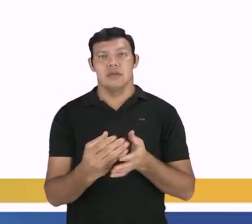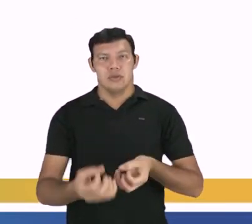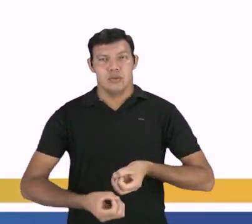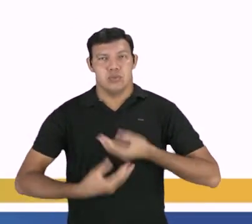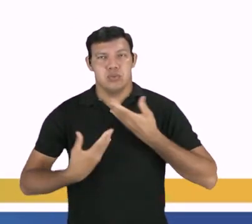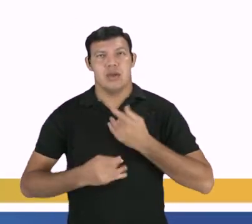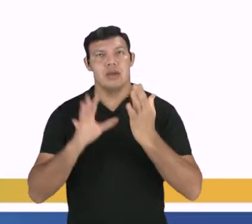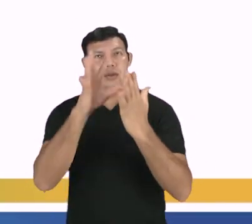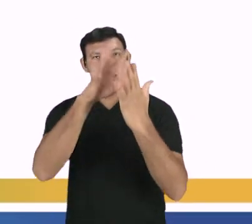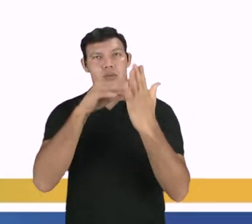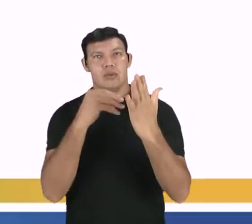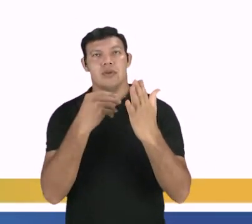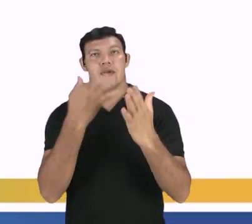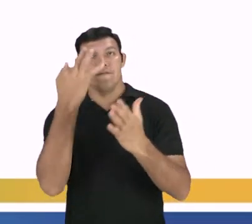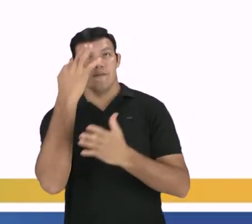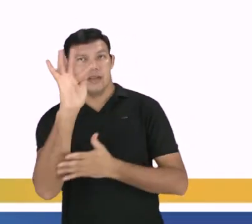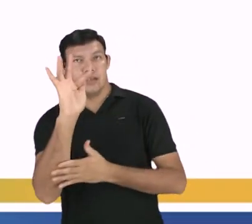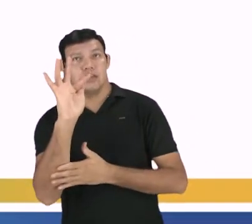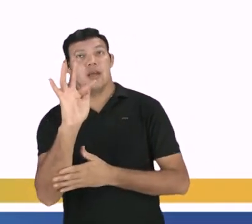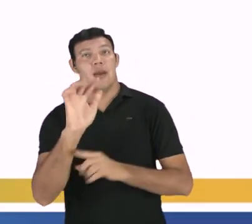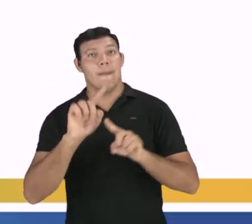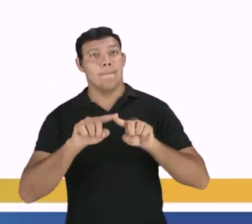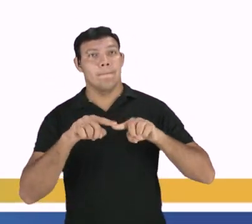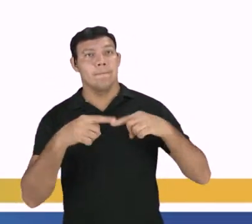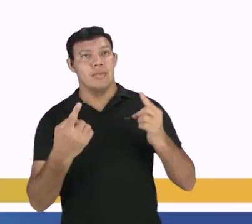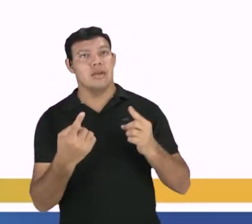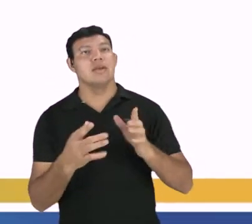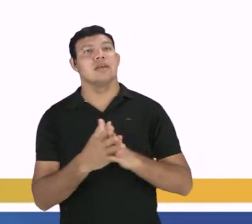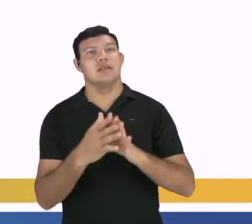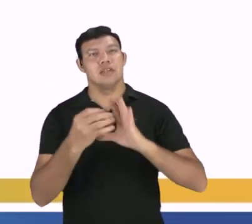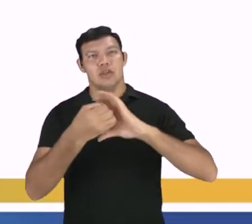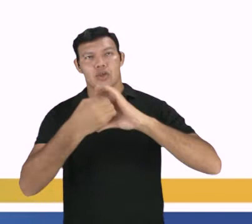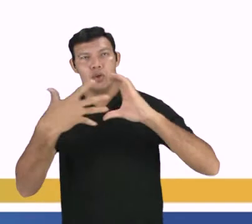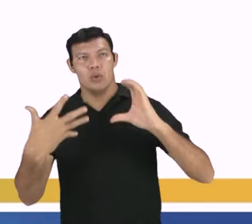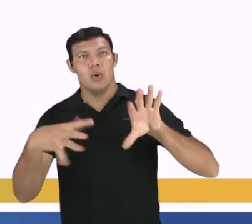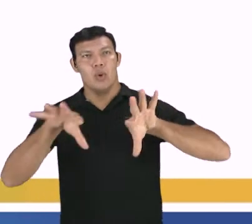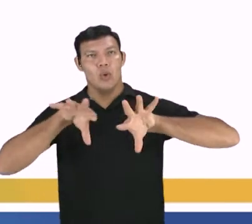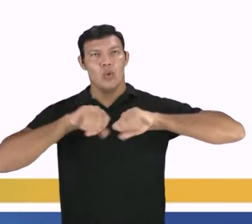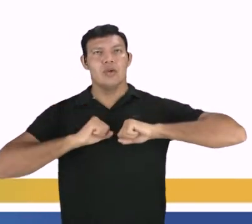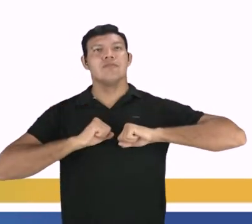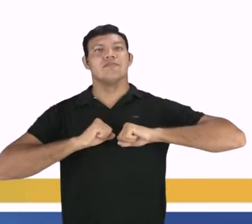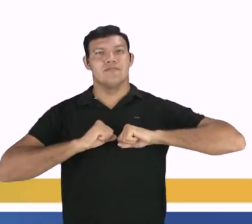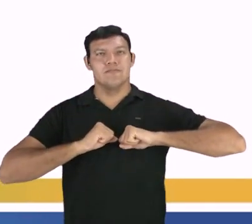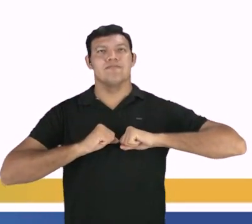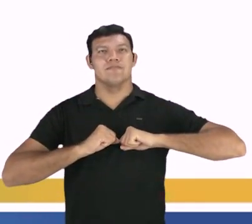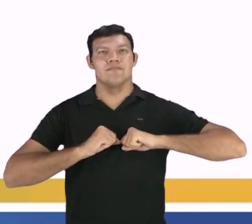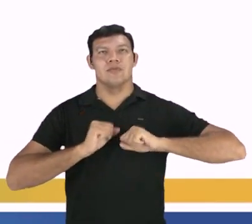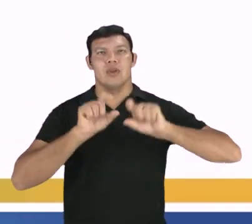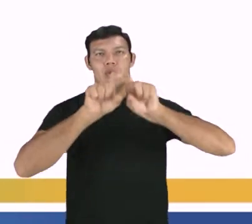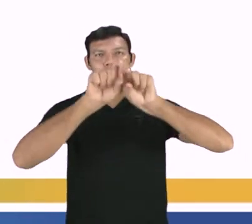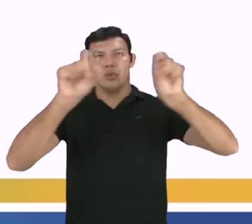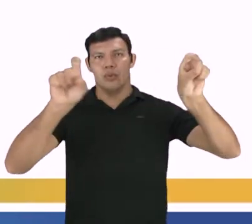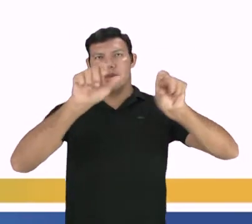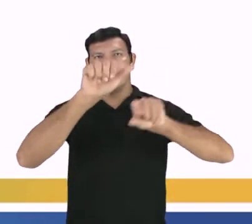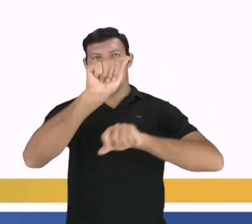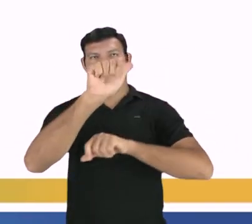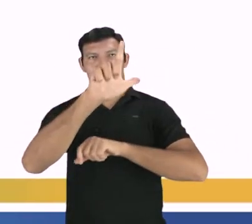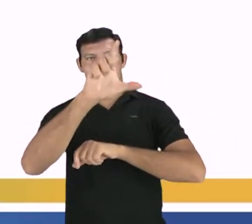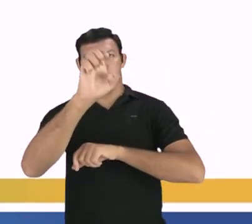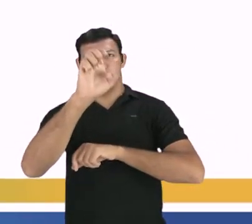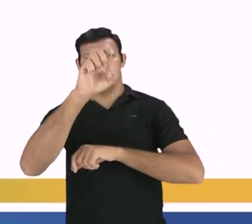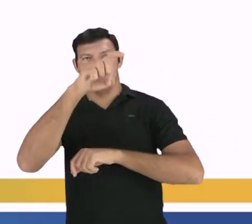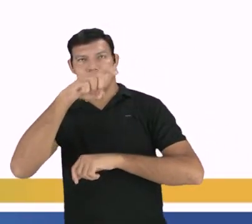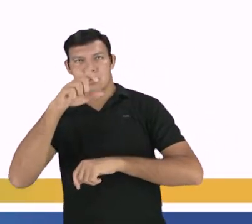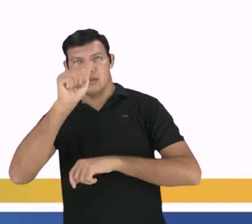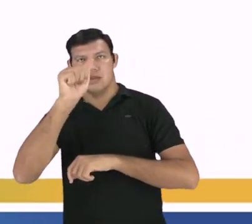modelo vindo da França, contudo, firmou-se em características próprias, como a preferência pelo verso alexandrino. Os versos